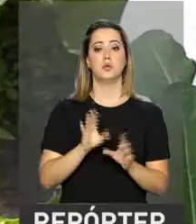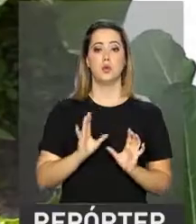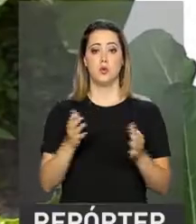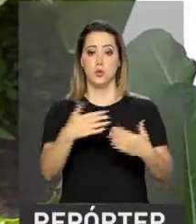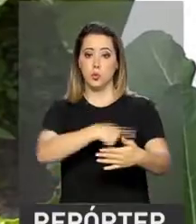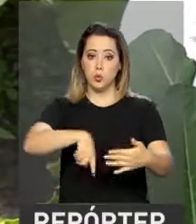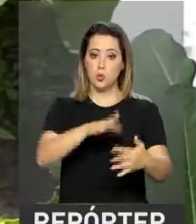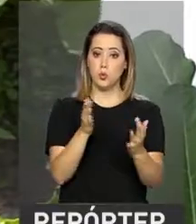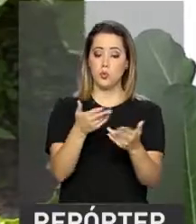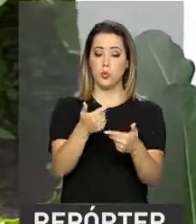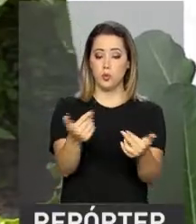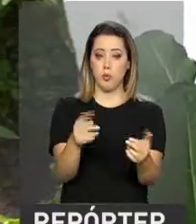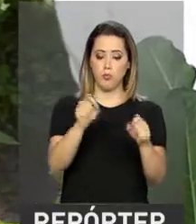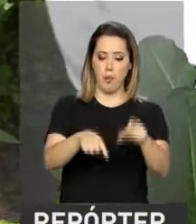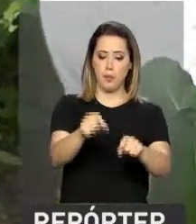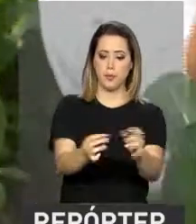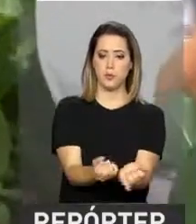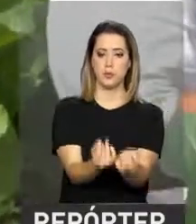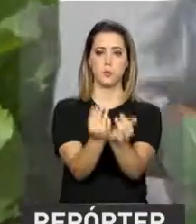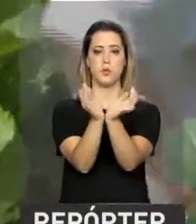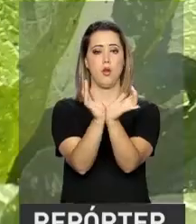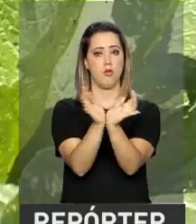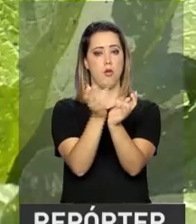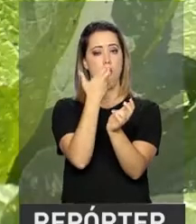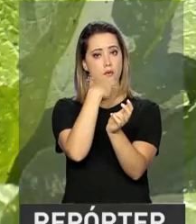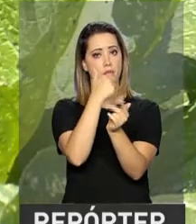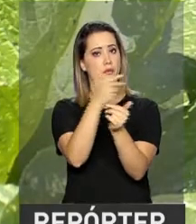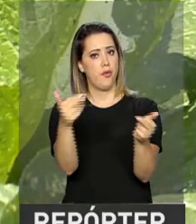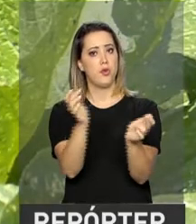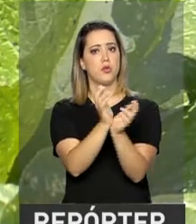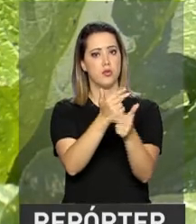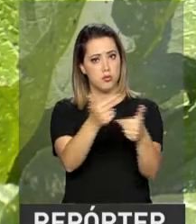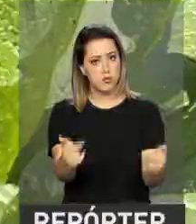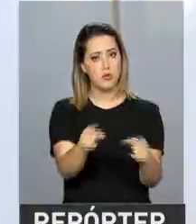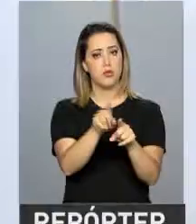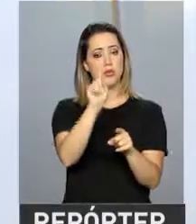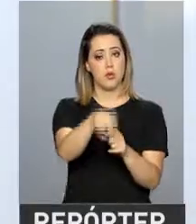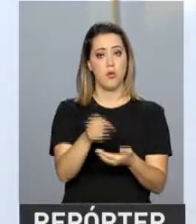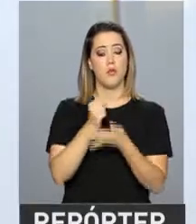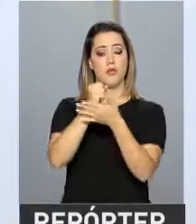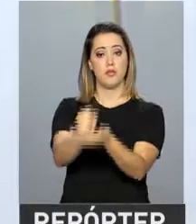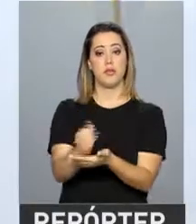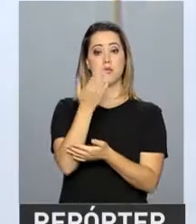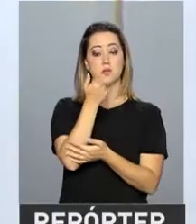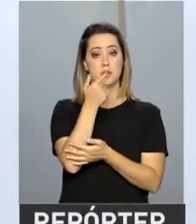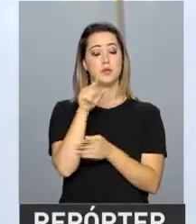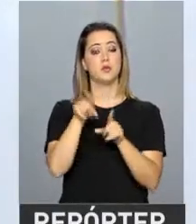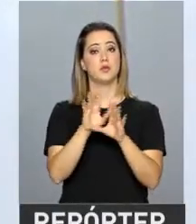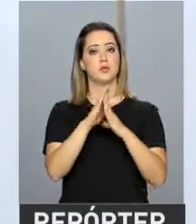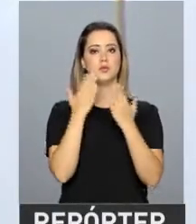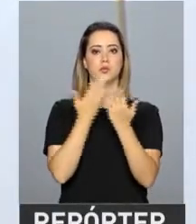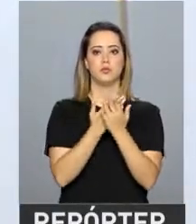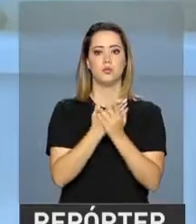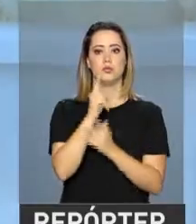que dona ana cultiva como frutas legumes e verduras têm um destino para lá de especial os pratos das crianças da rede pública